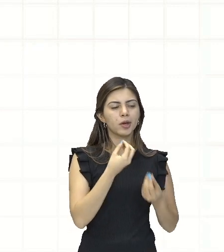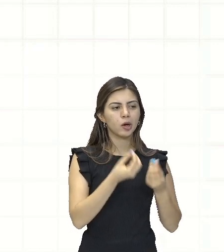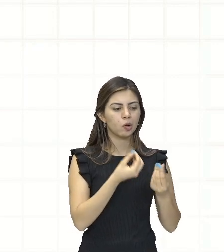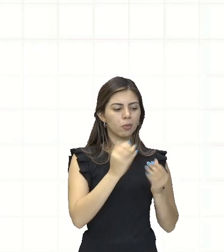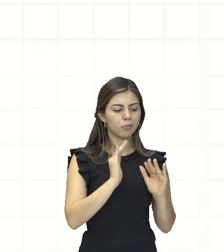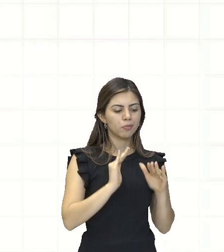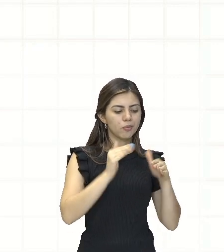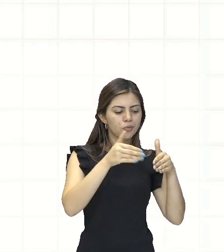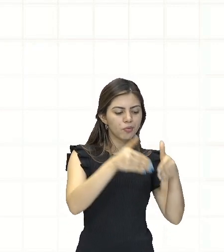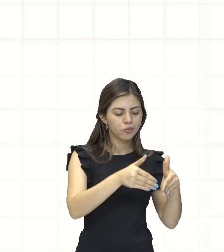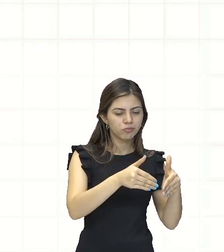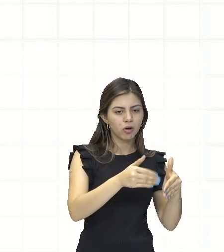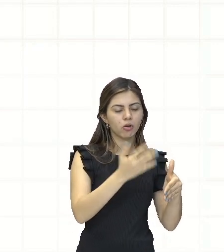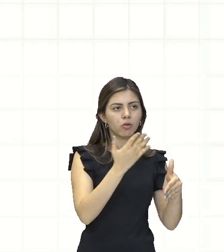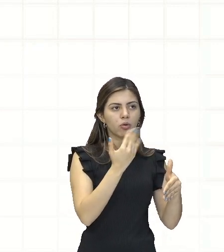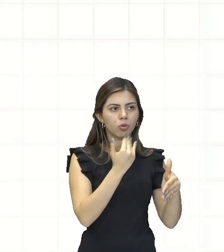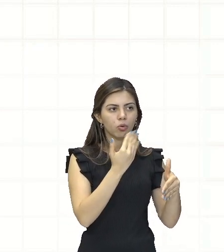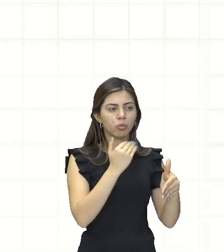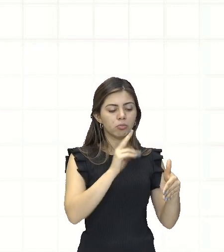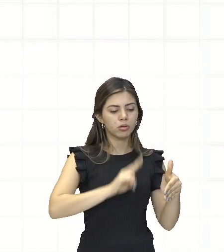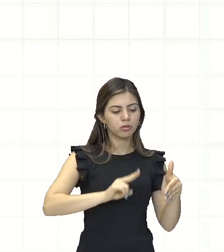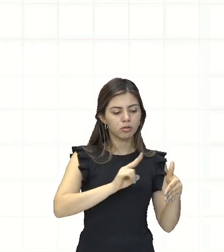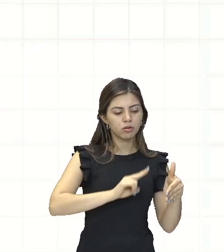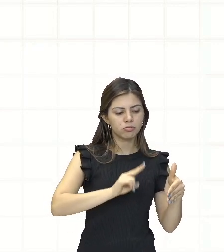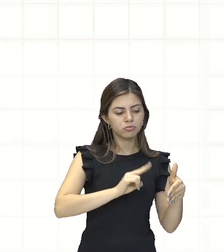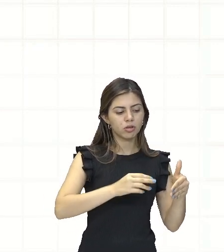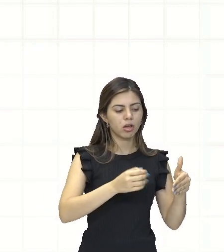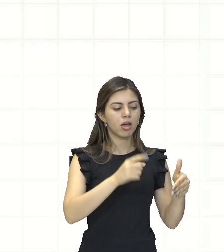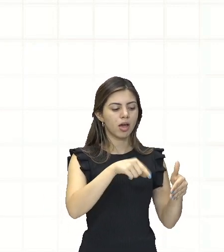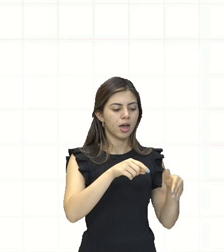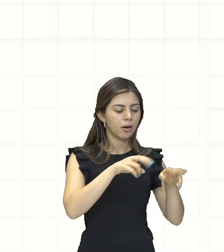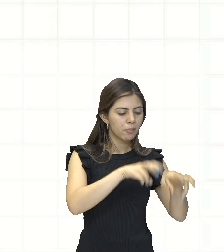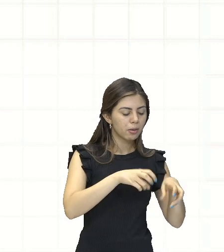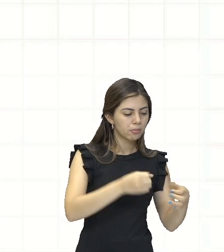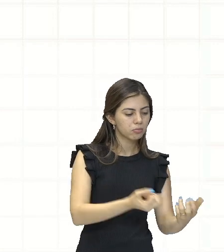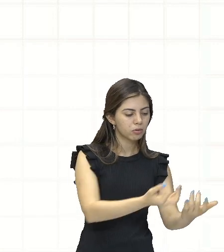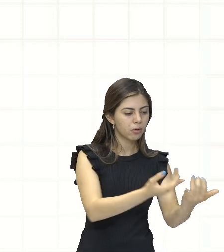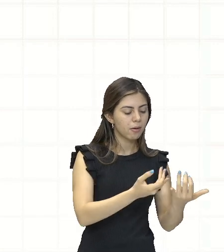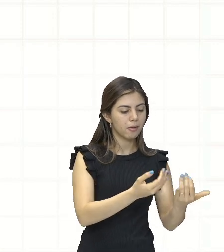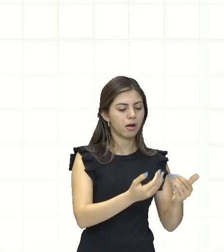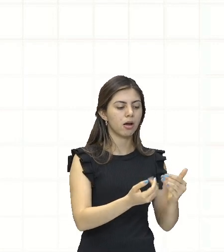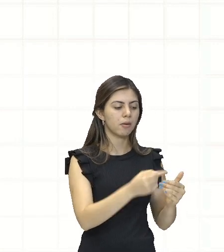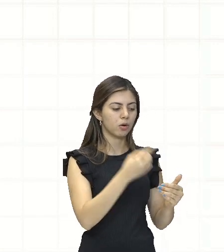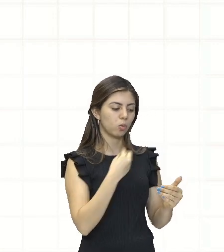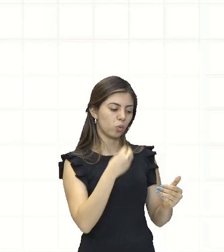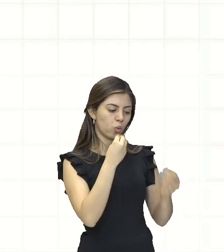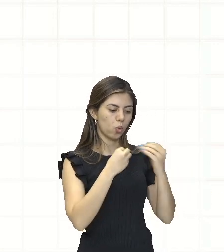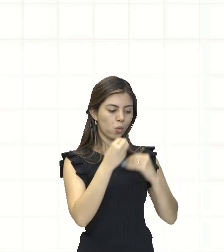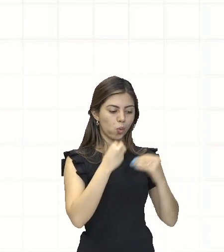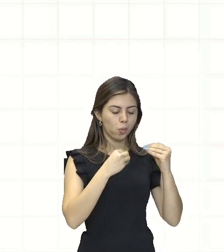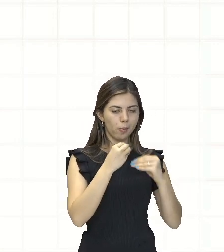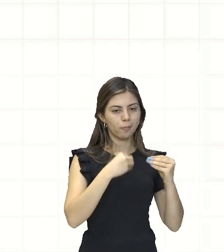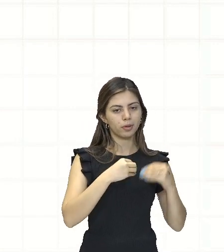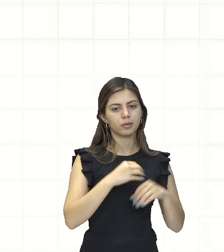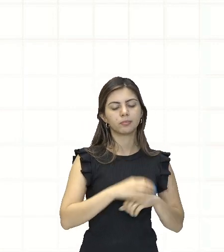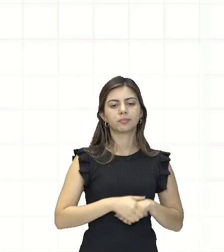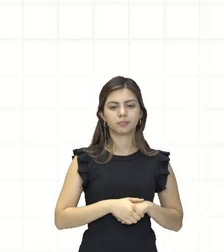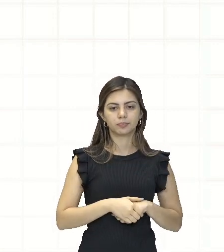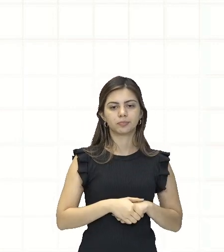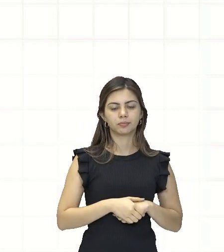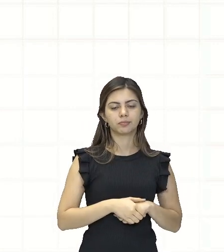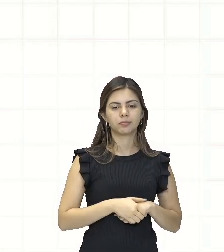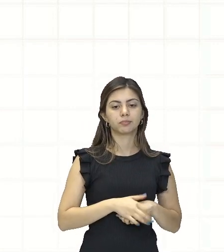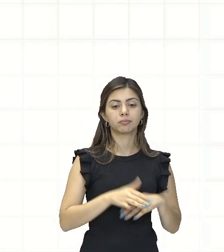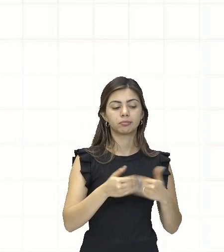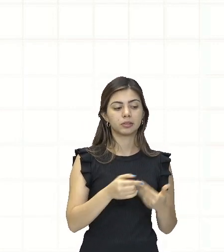para a sua própria manutenção, para a sua própria alimentação. Eles vão produzir para sobreviver